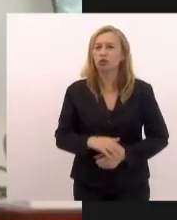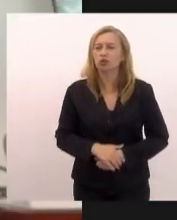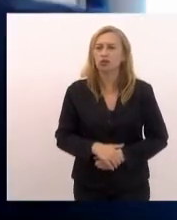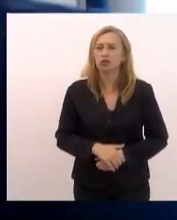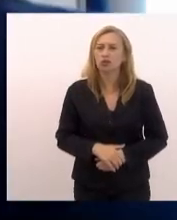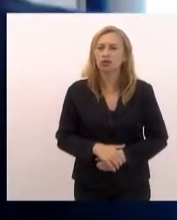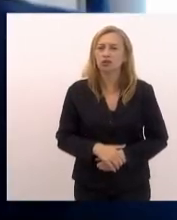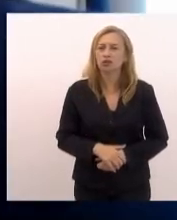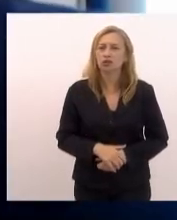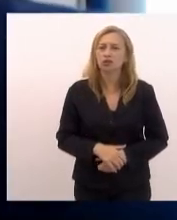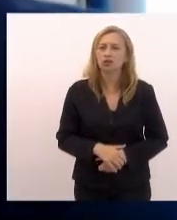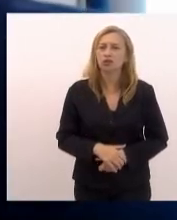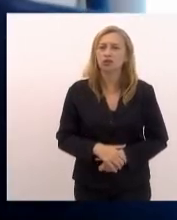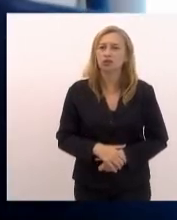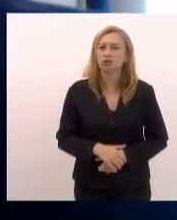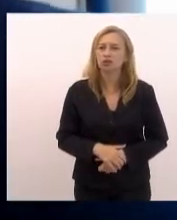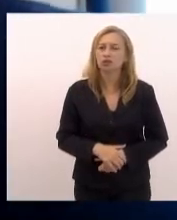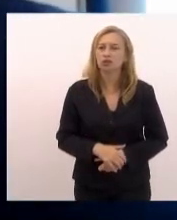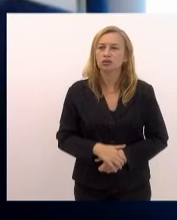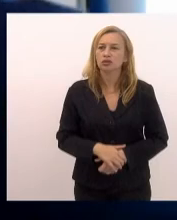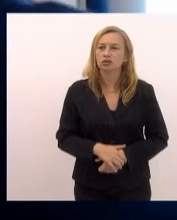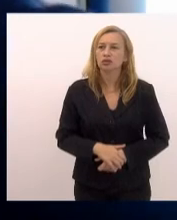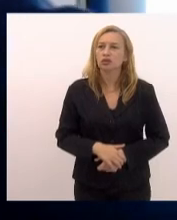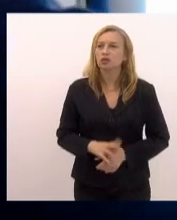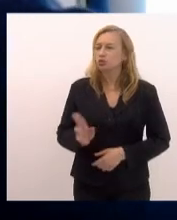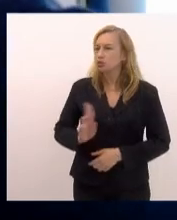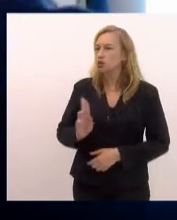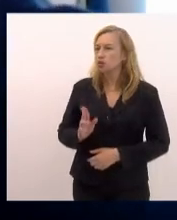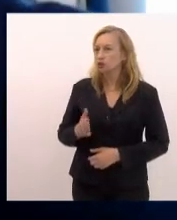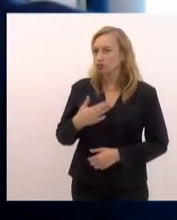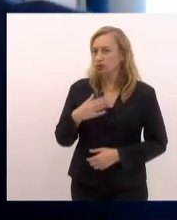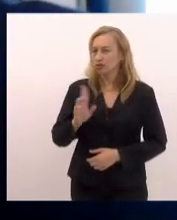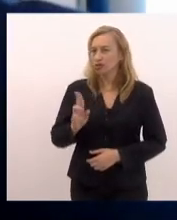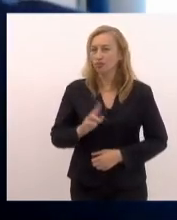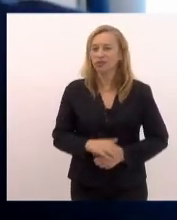posso ceder agora. Eu já... Só para me escrever, deputado. Claro, me escreve aí, porque eu pedi